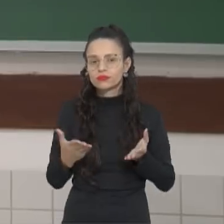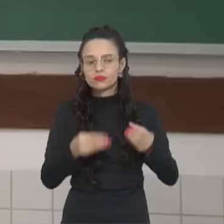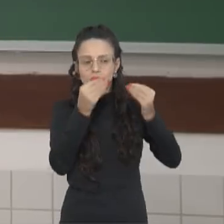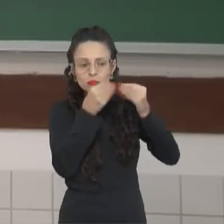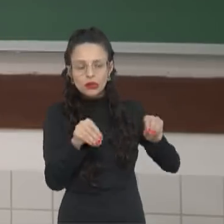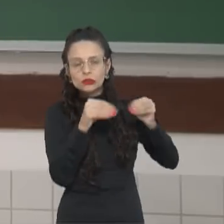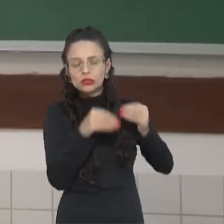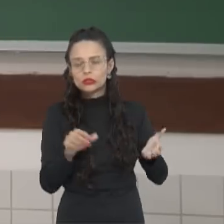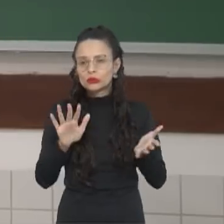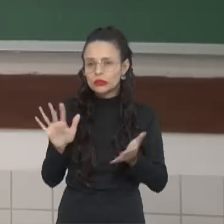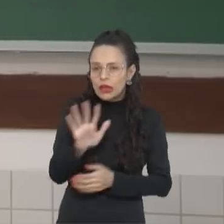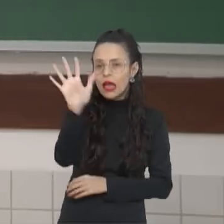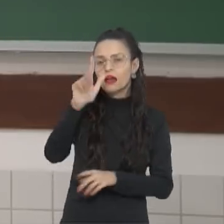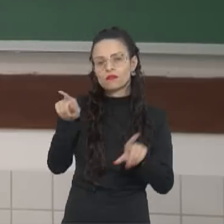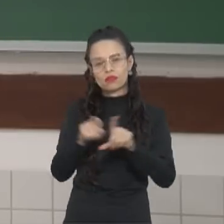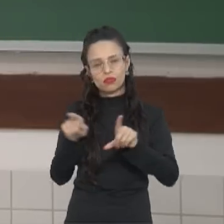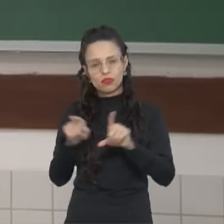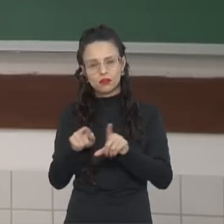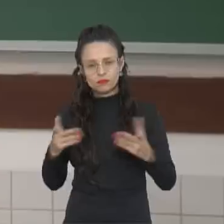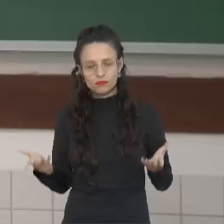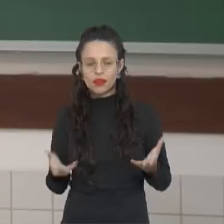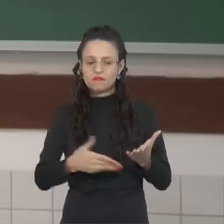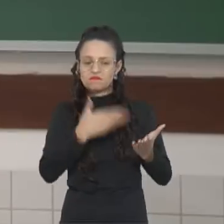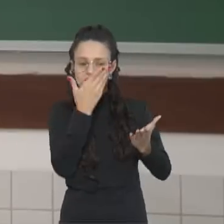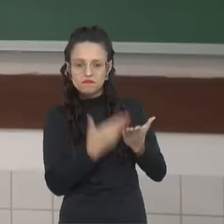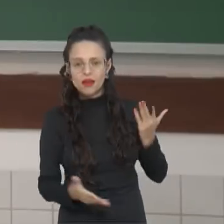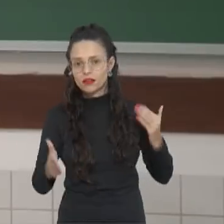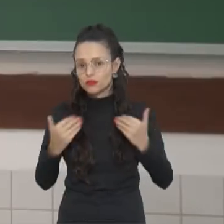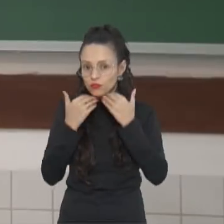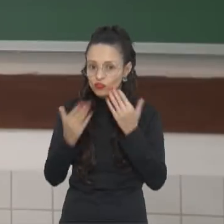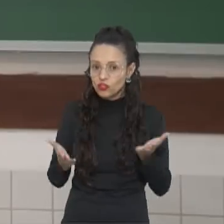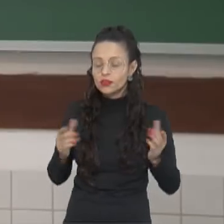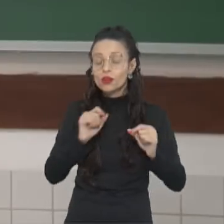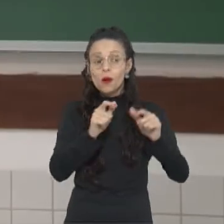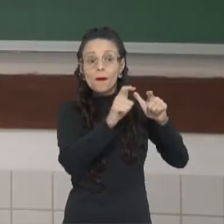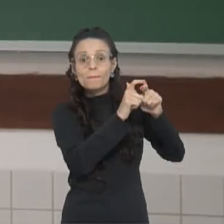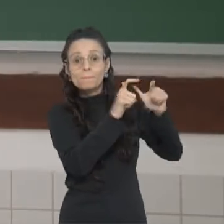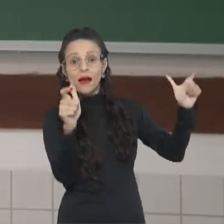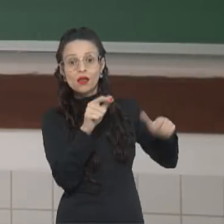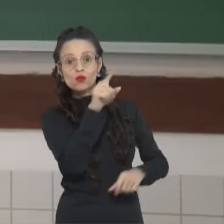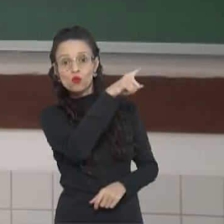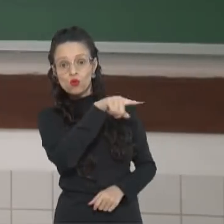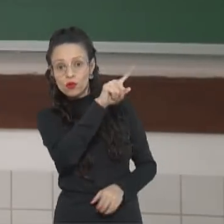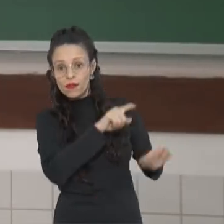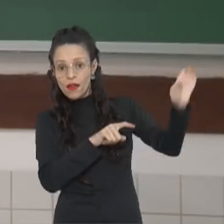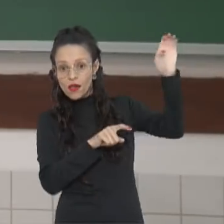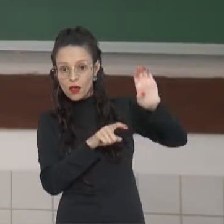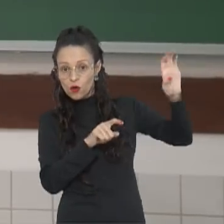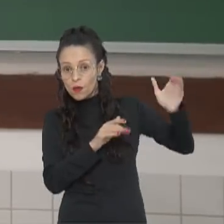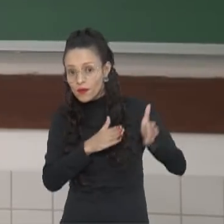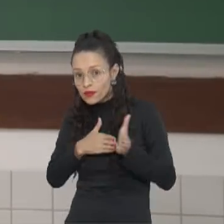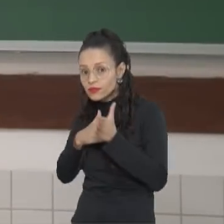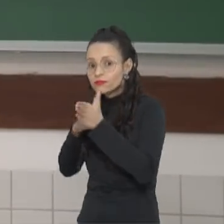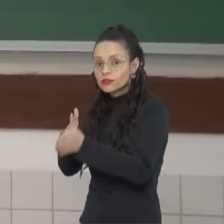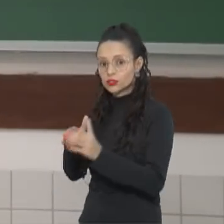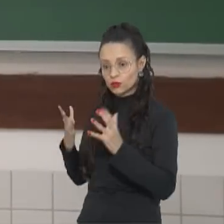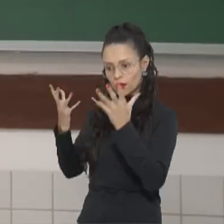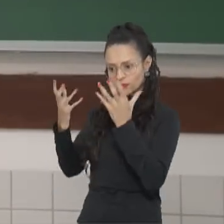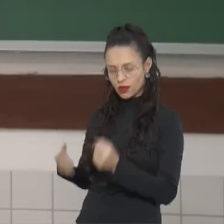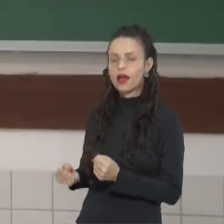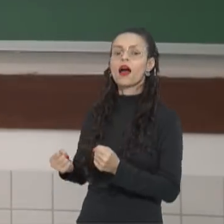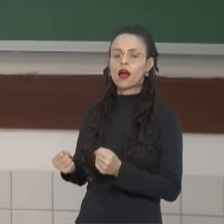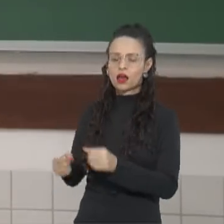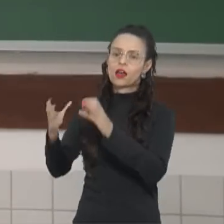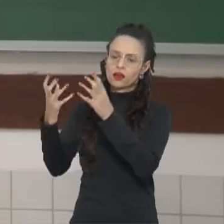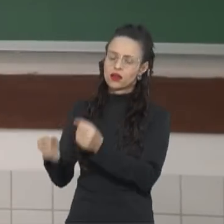muitos custos e provavelmente terminariam em fracasso. Então, a maioria dos países europeus seguiu esse caminho, aceitar